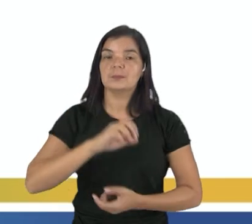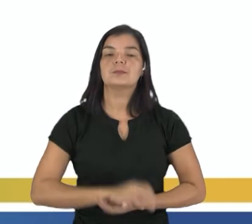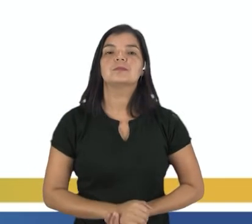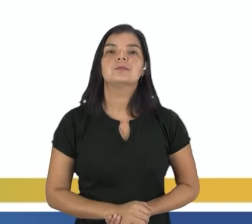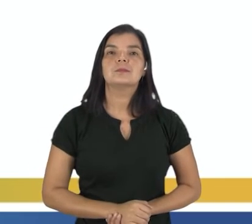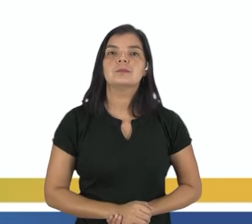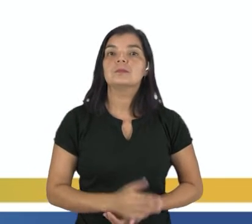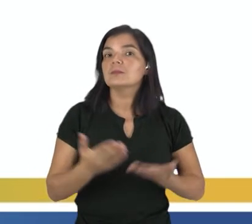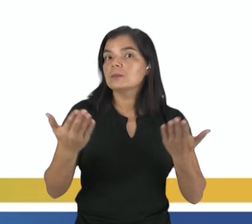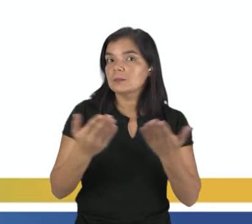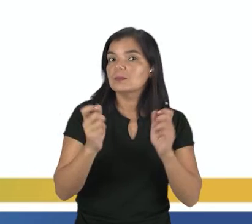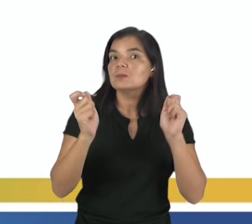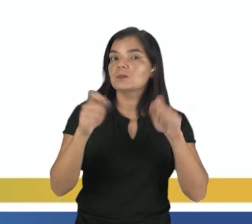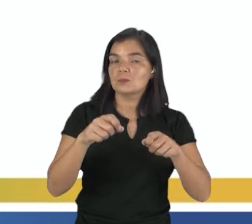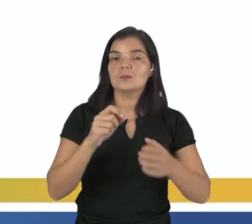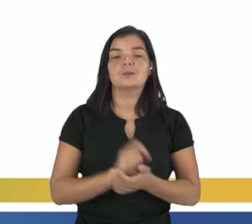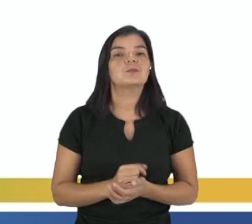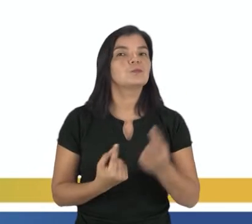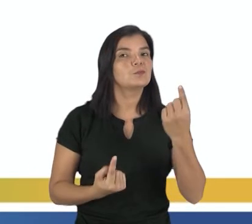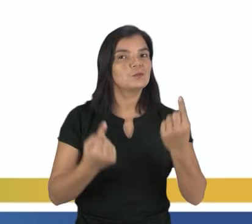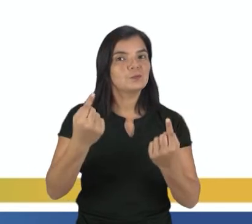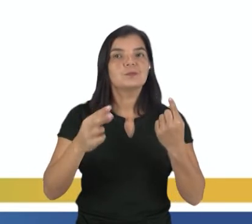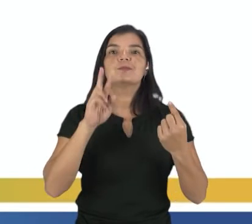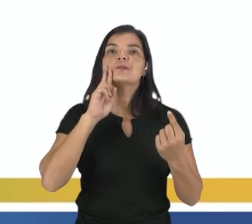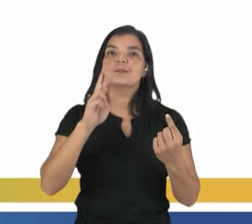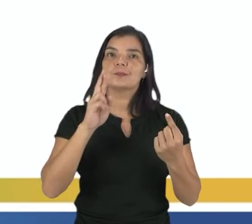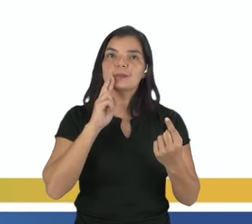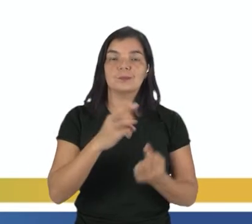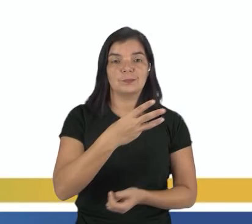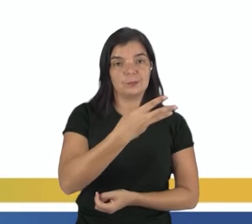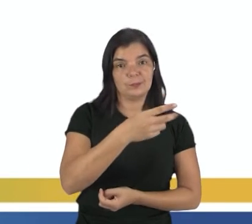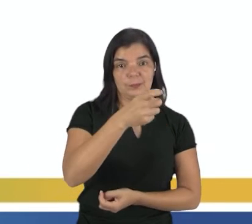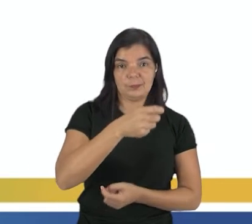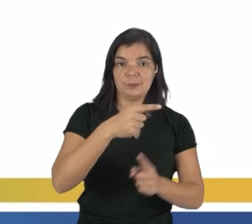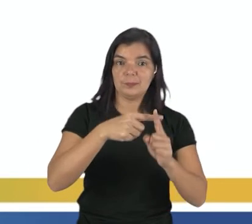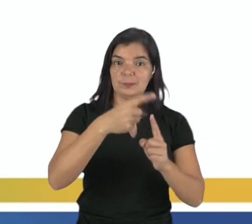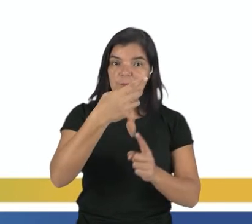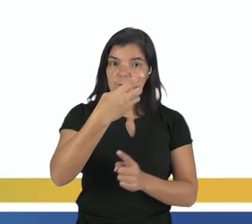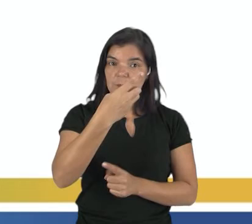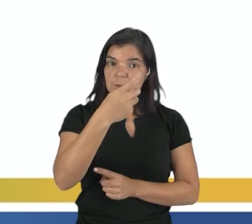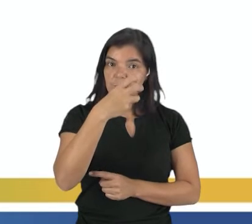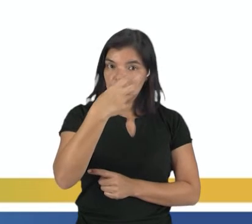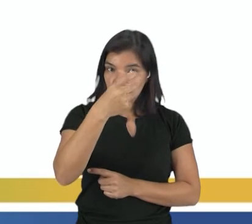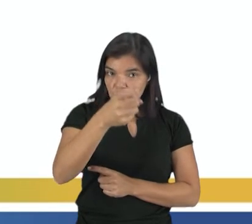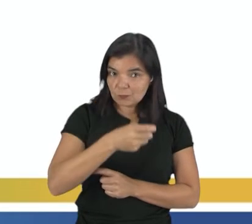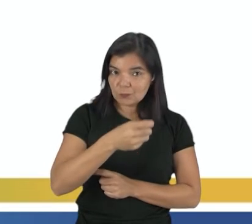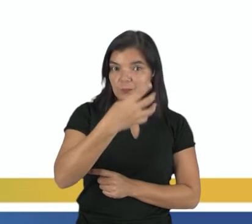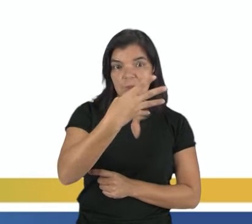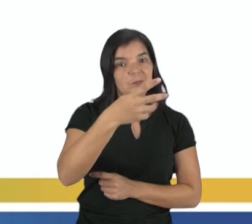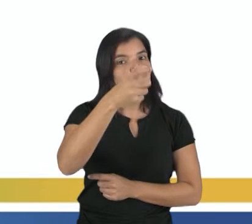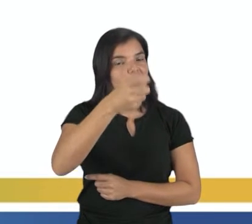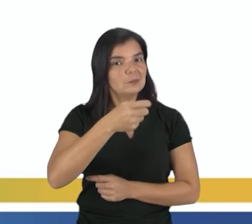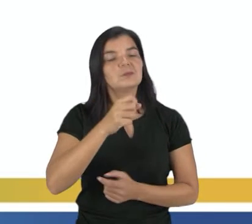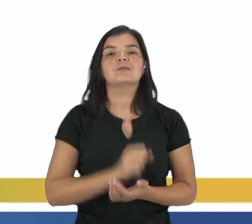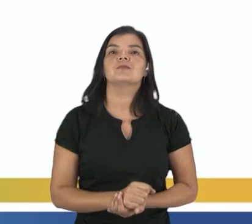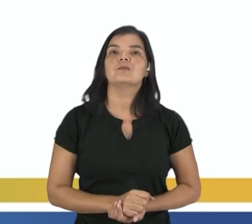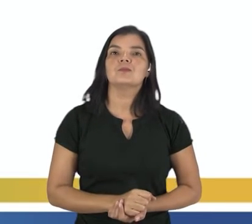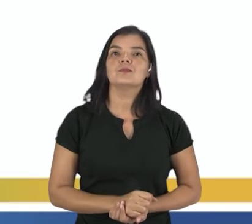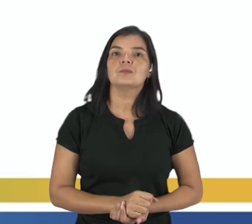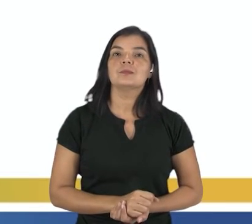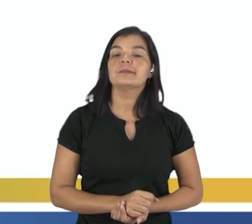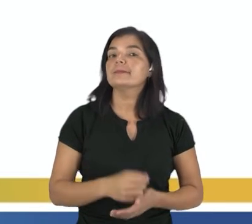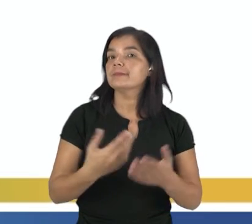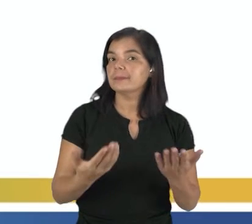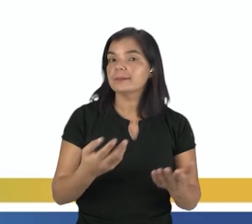então repare que agora eu posso operar Em ambos os lados 3 x + x da 4 x o x ele tá sem número